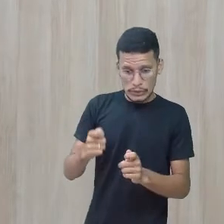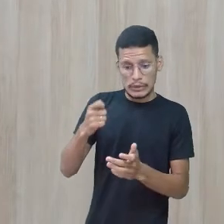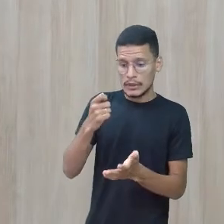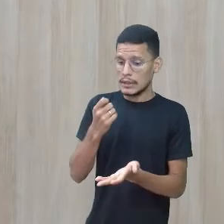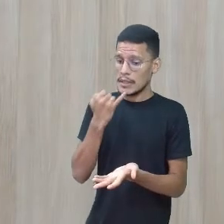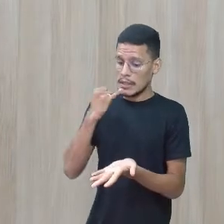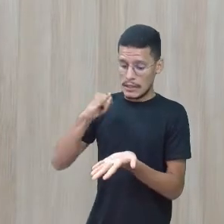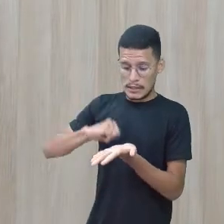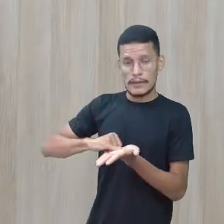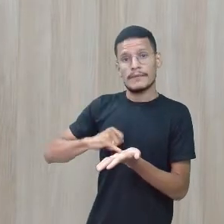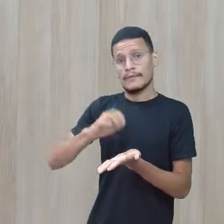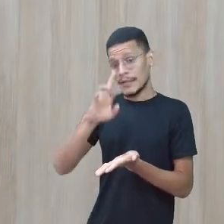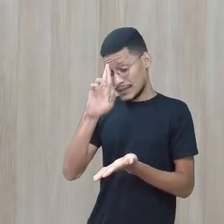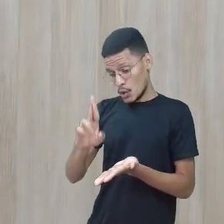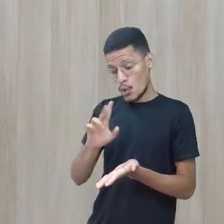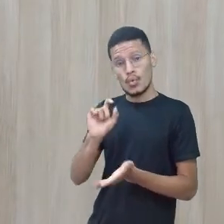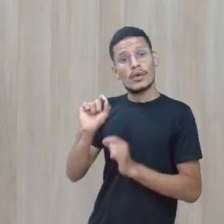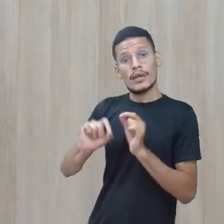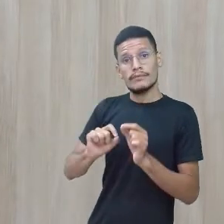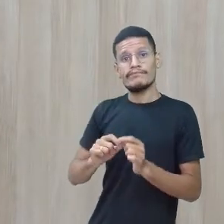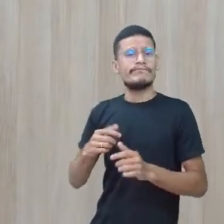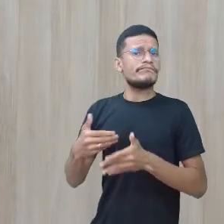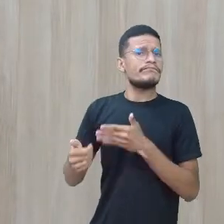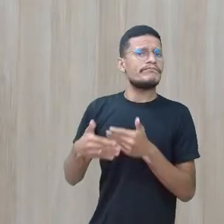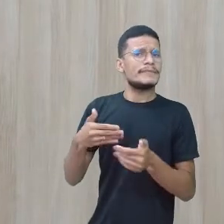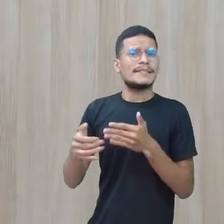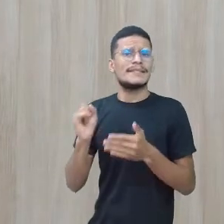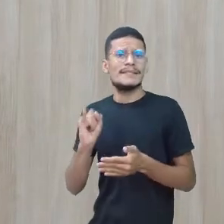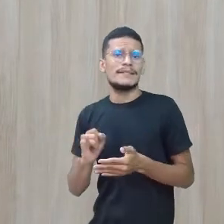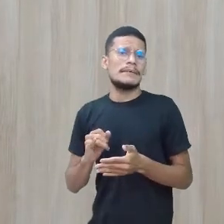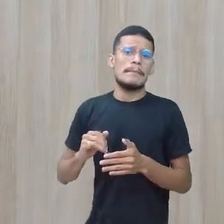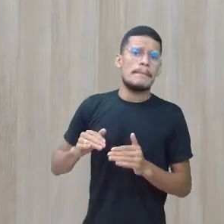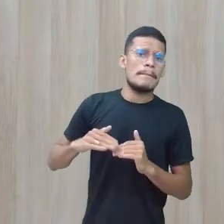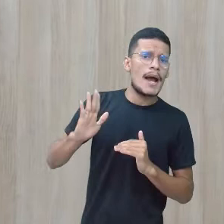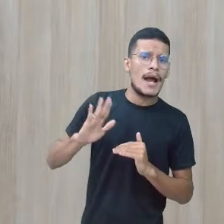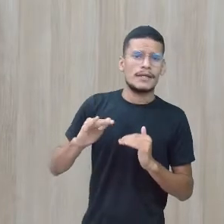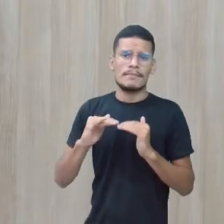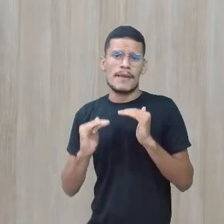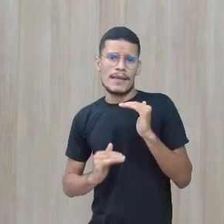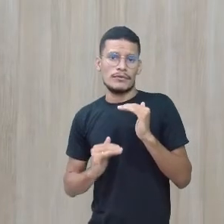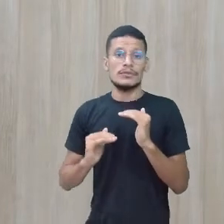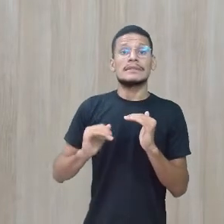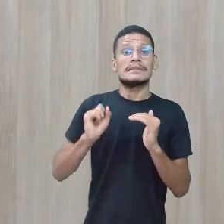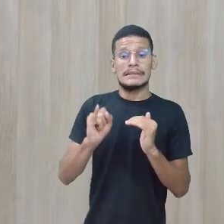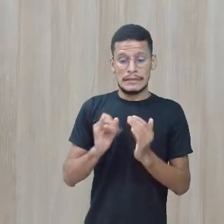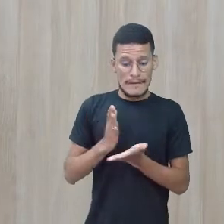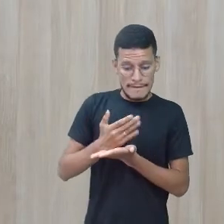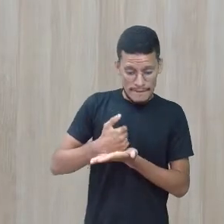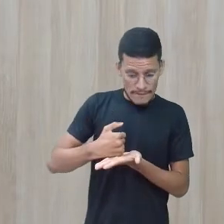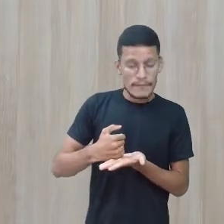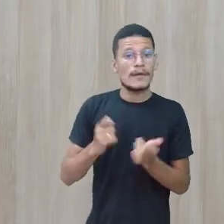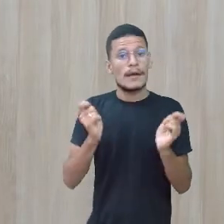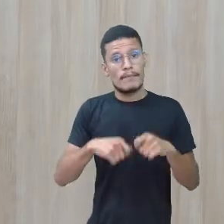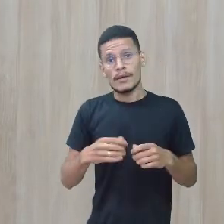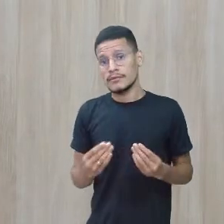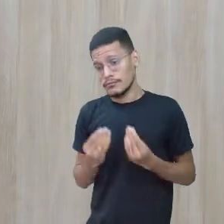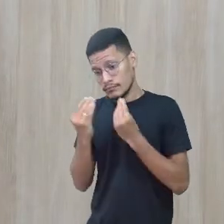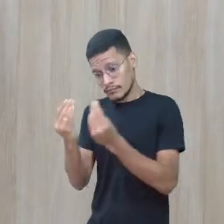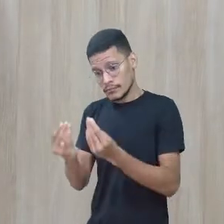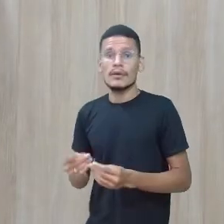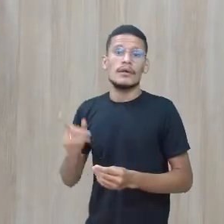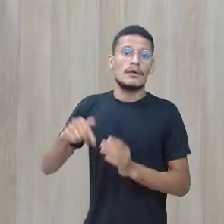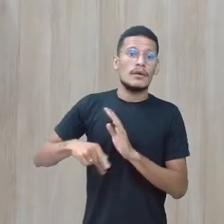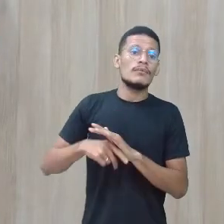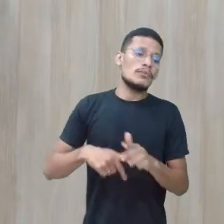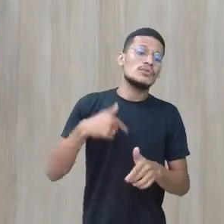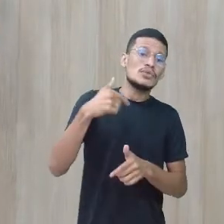do Senhor, independente, né, de ter mais ou menos produto, aquilo que sobrava é que iria, né, servir para o